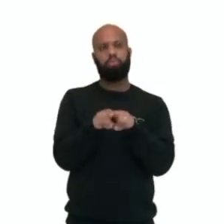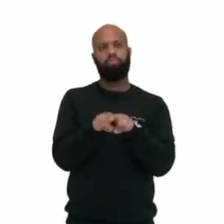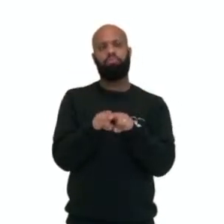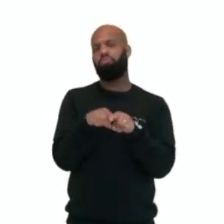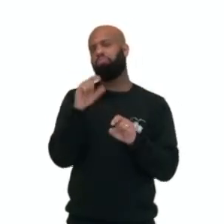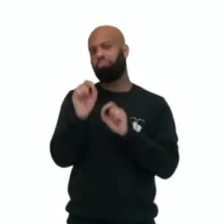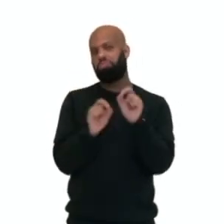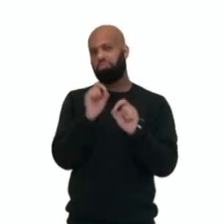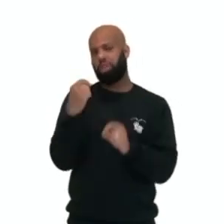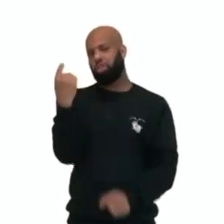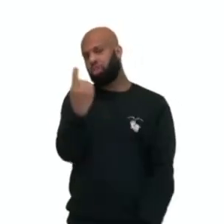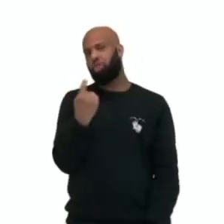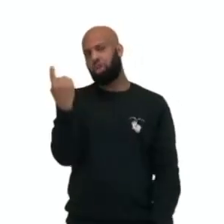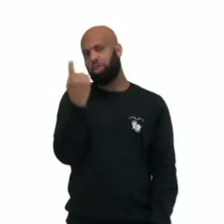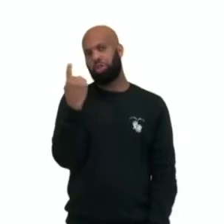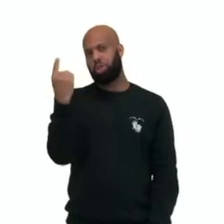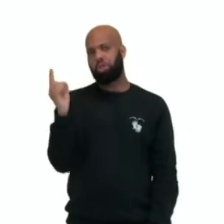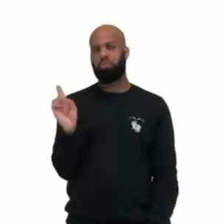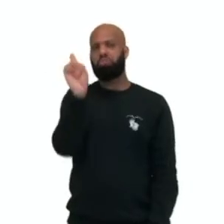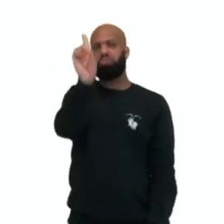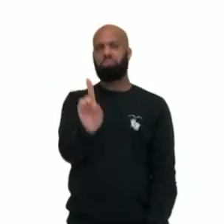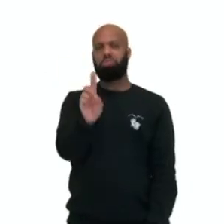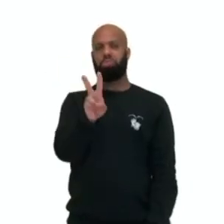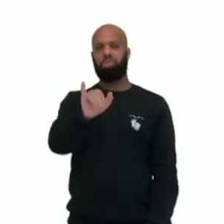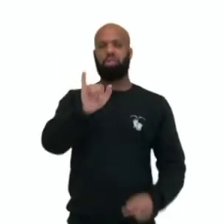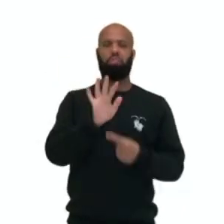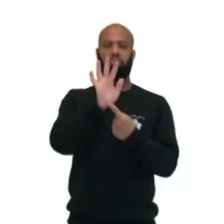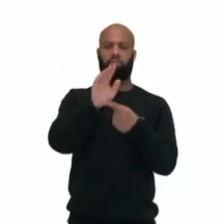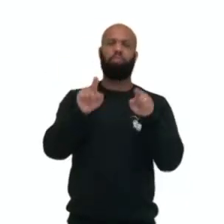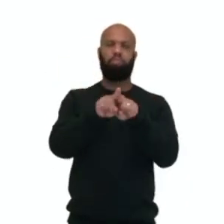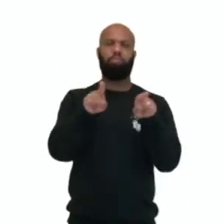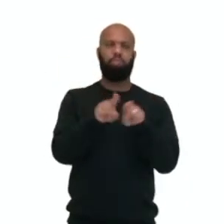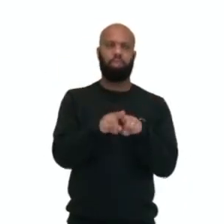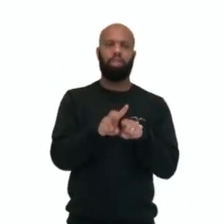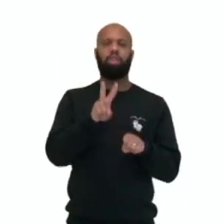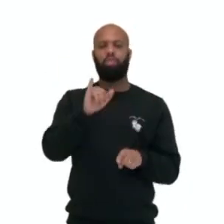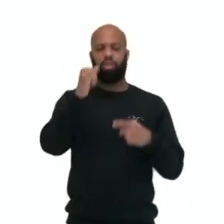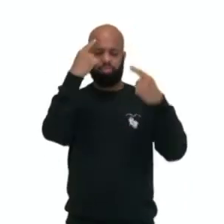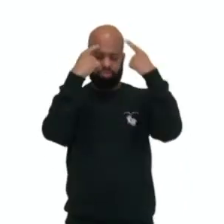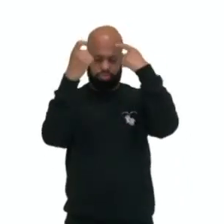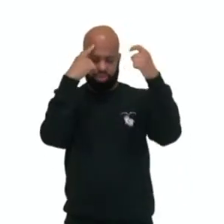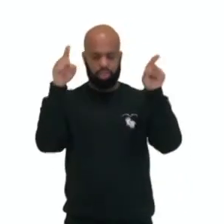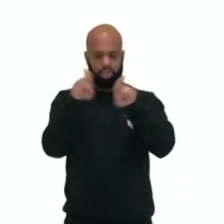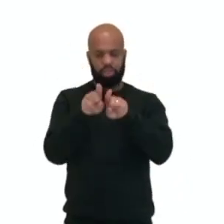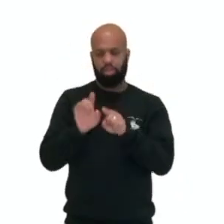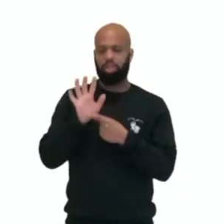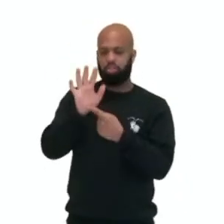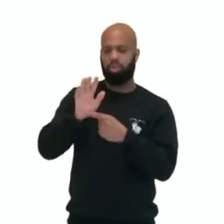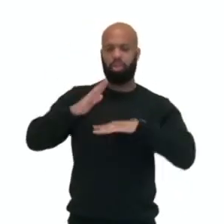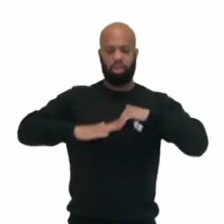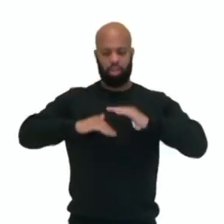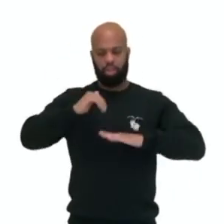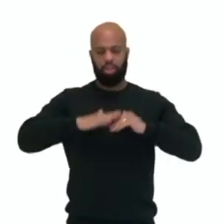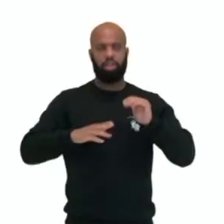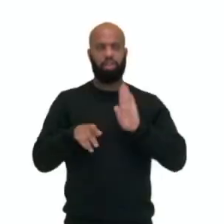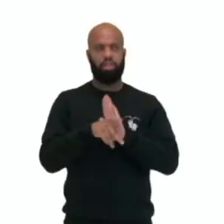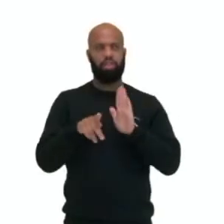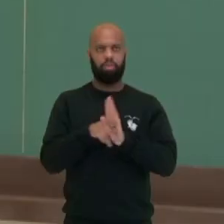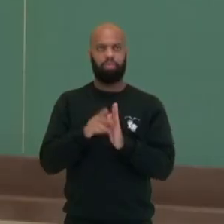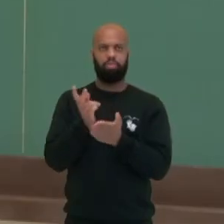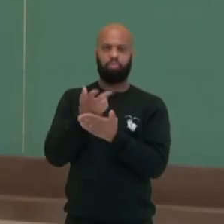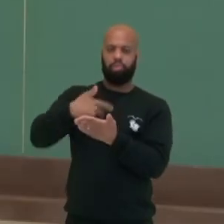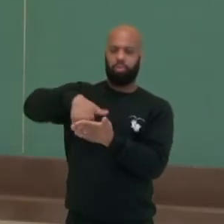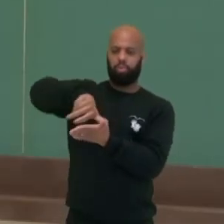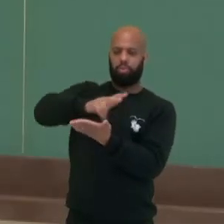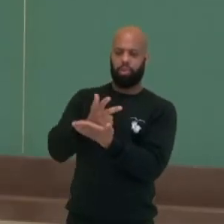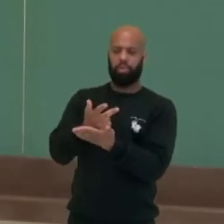de um indivíduo somente, uma apresentação solo, que vai improvisar e mostrar a sua habilidade de